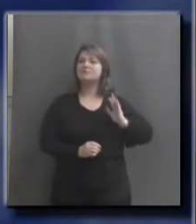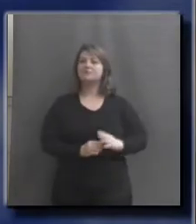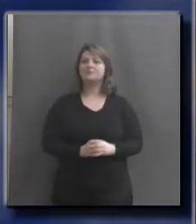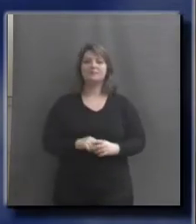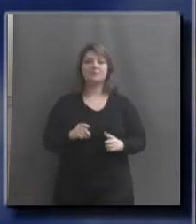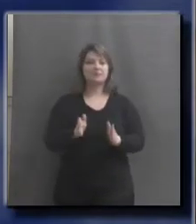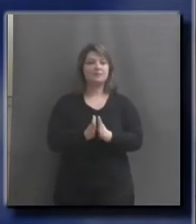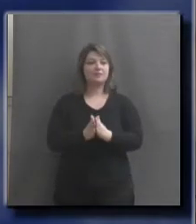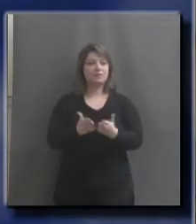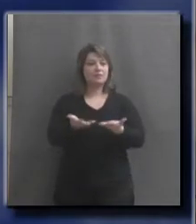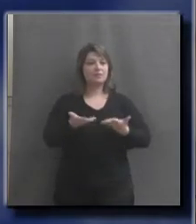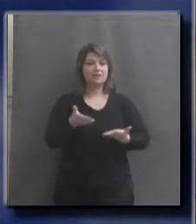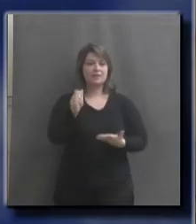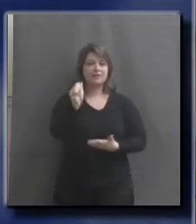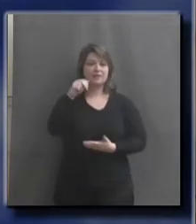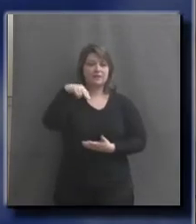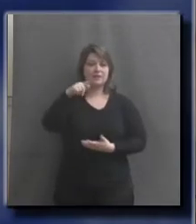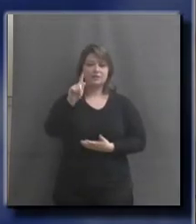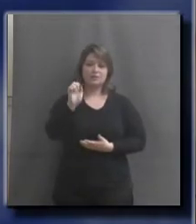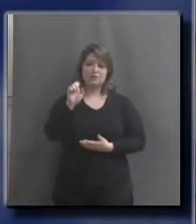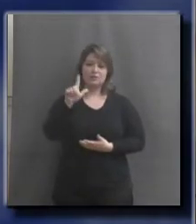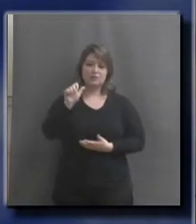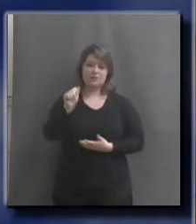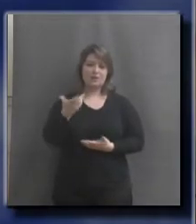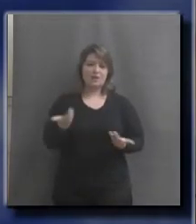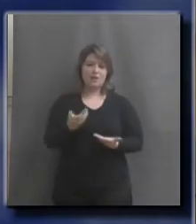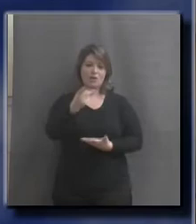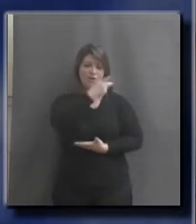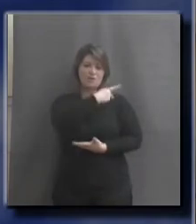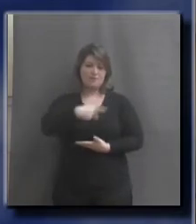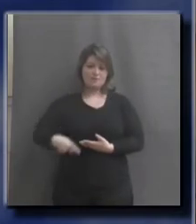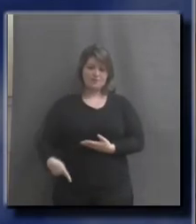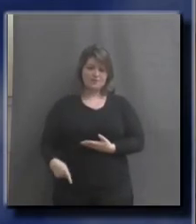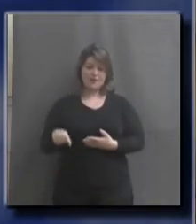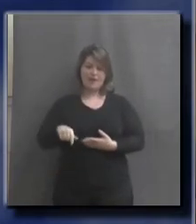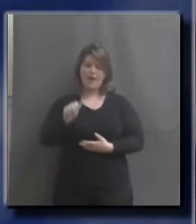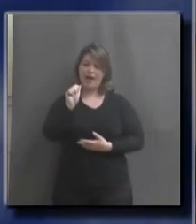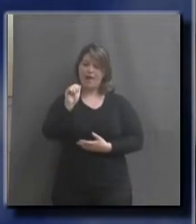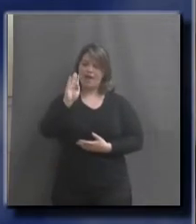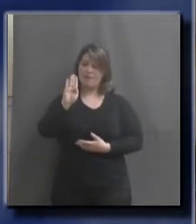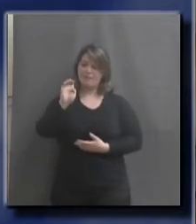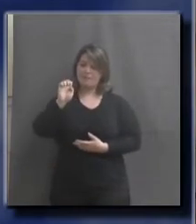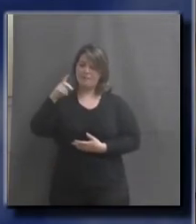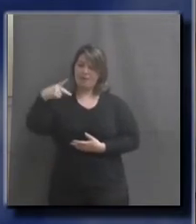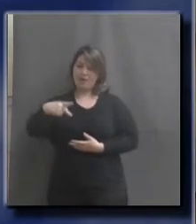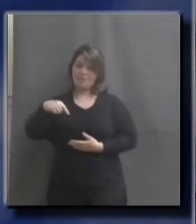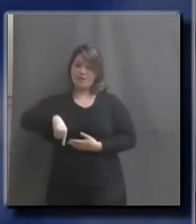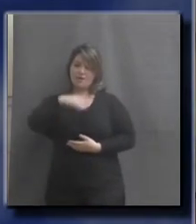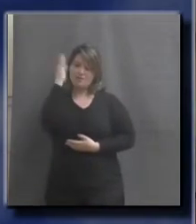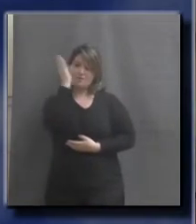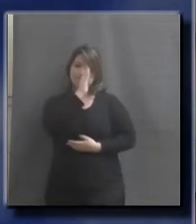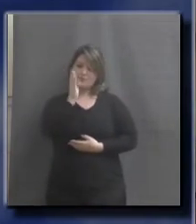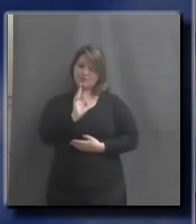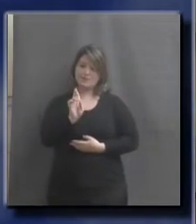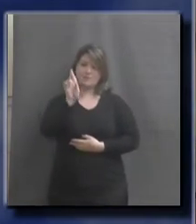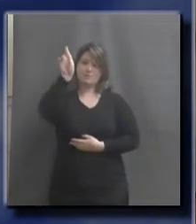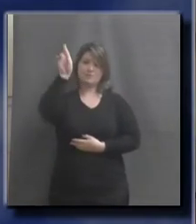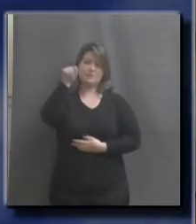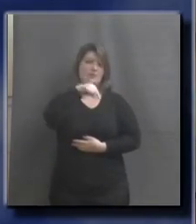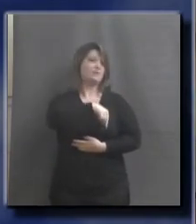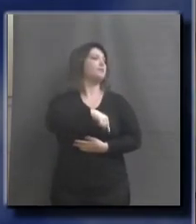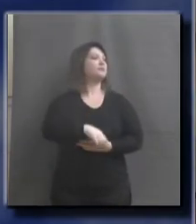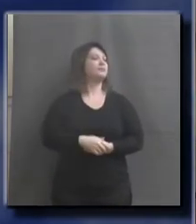A Ângela Soligo, que é atual presidenta da ABEP, que é a Associação Brasileira de Ensino de Psicologia.